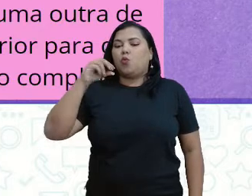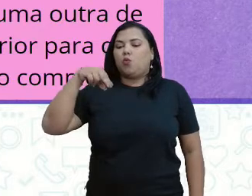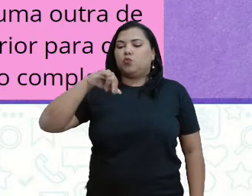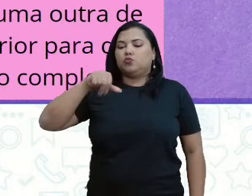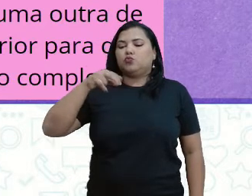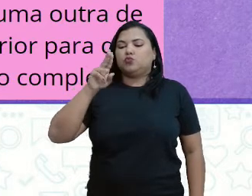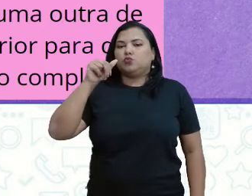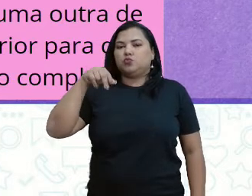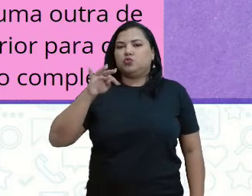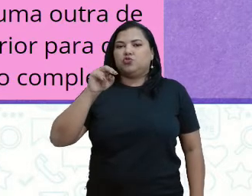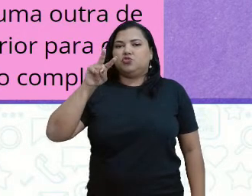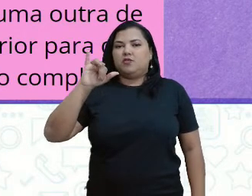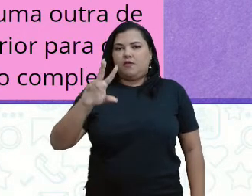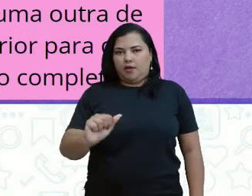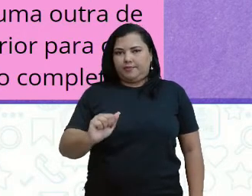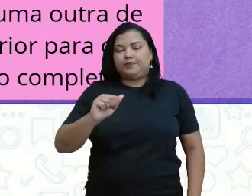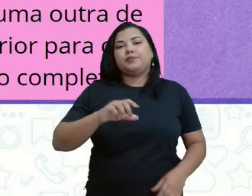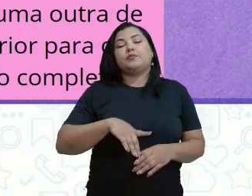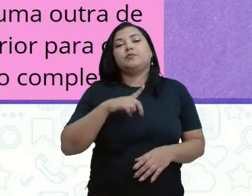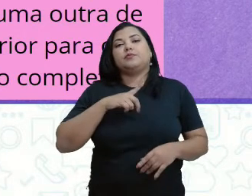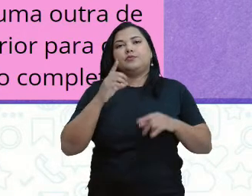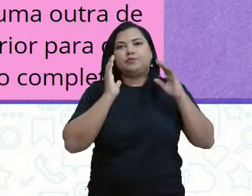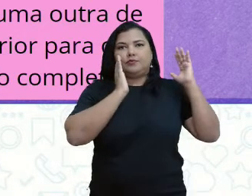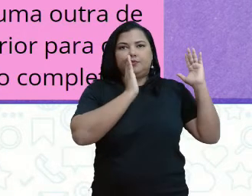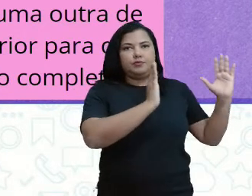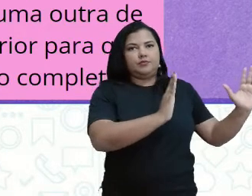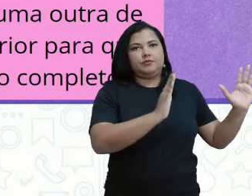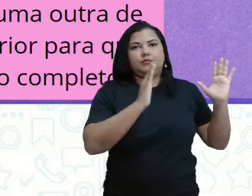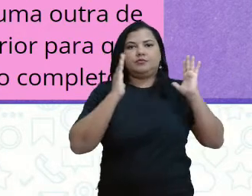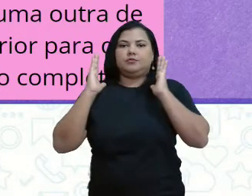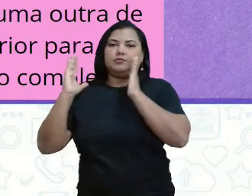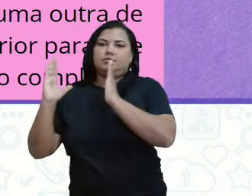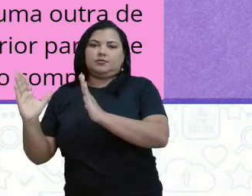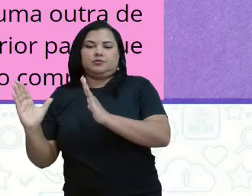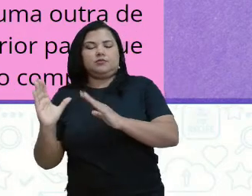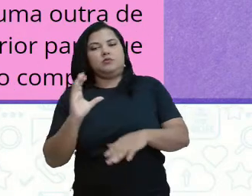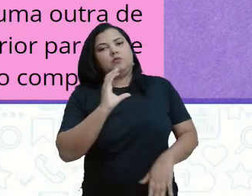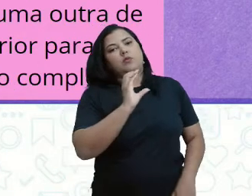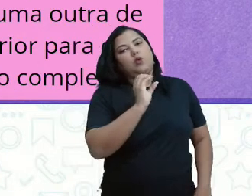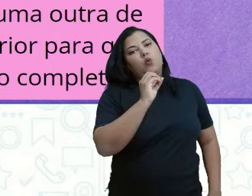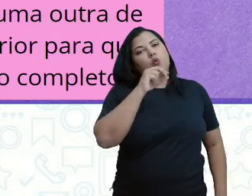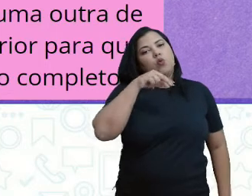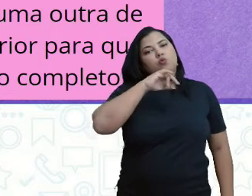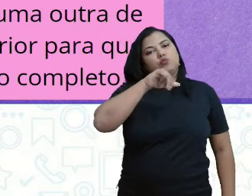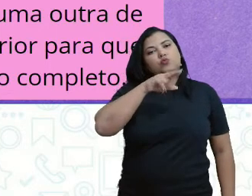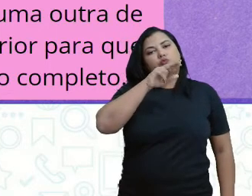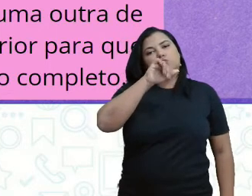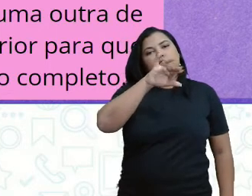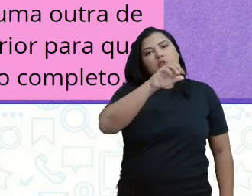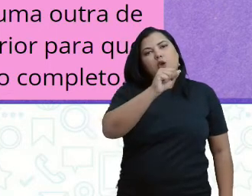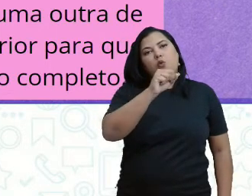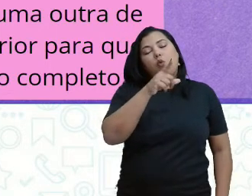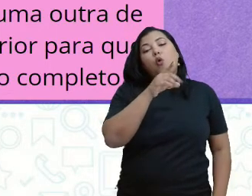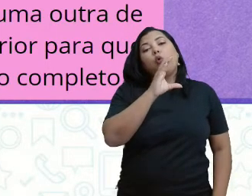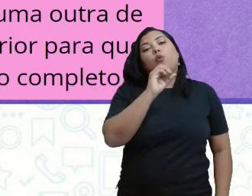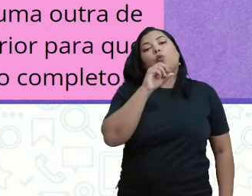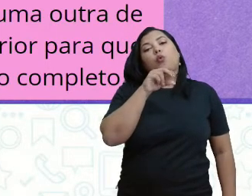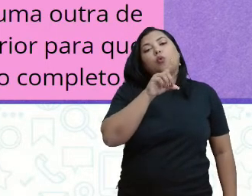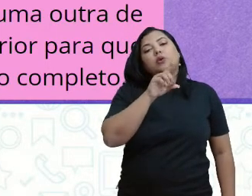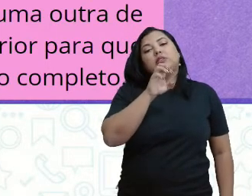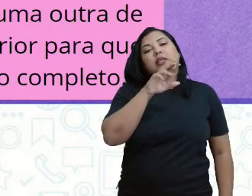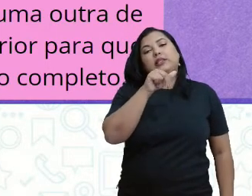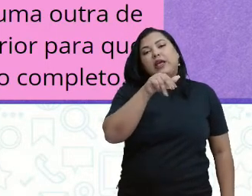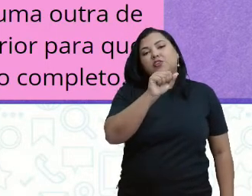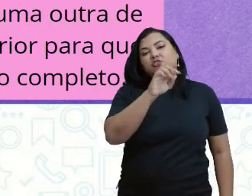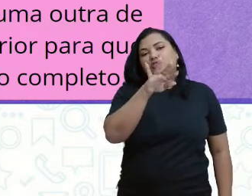uma relembrada. E a gente tem o quê? As conjunções que são coordenativas e as subordinativas. As coordenativas, elas ligam o